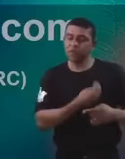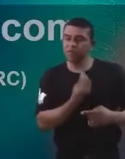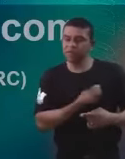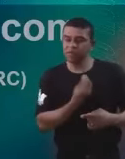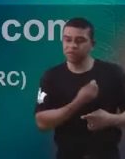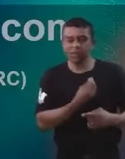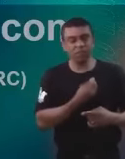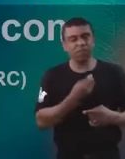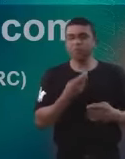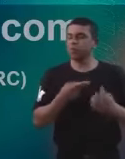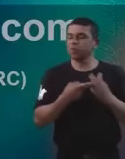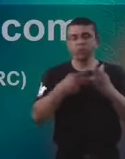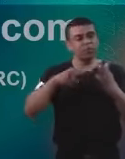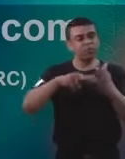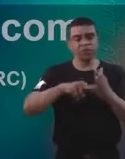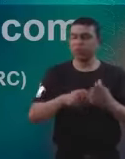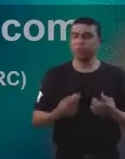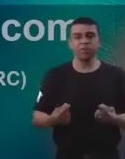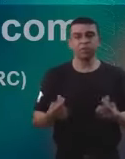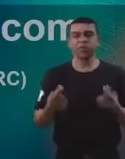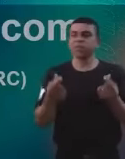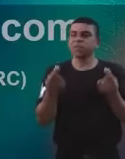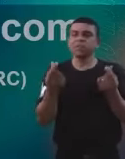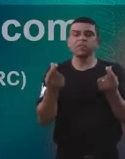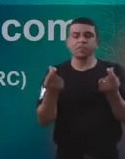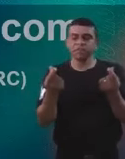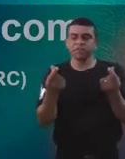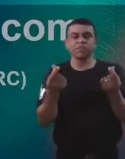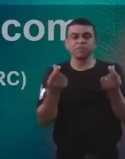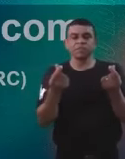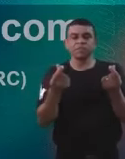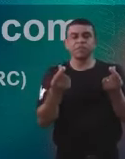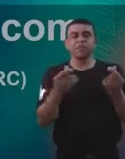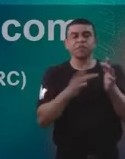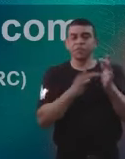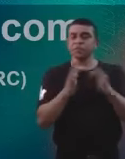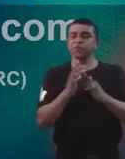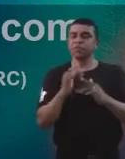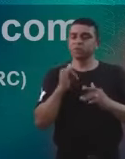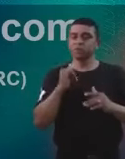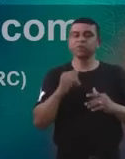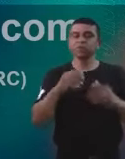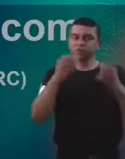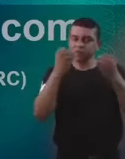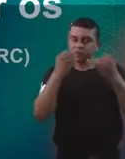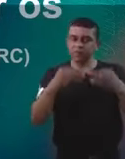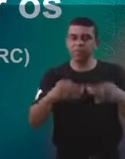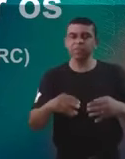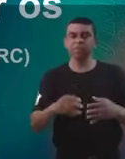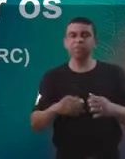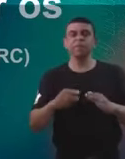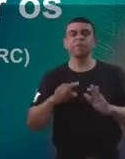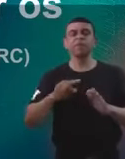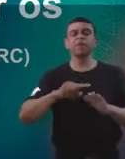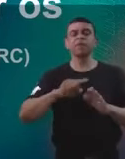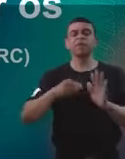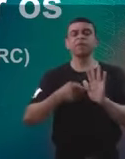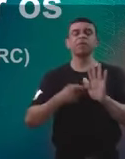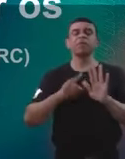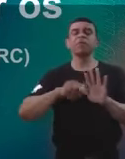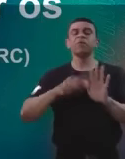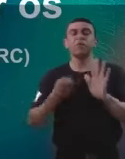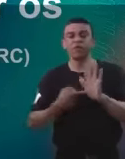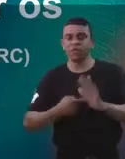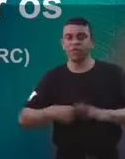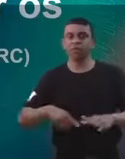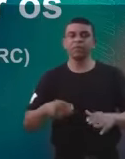uma parábola, dizendo: a herdade de um homem rico tinha produzido com abundância, e arrazoava